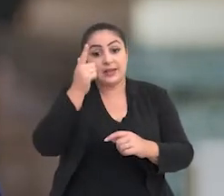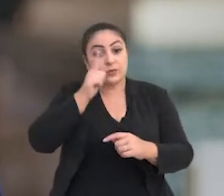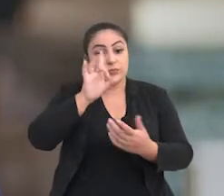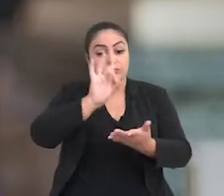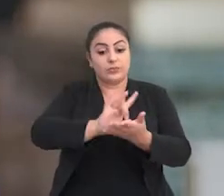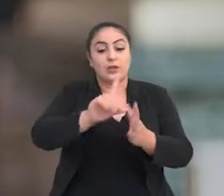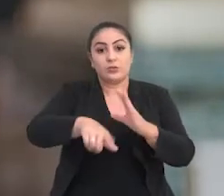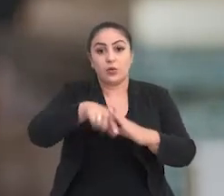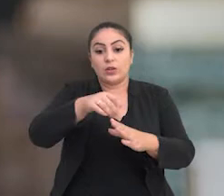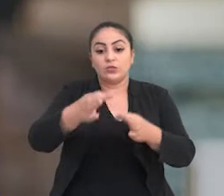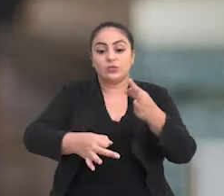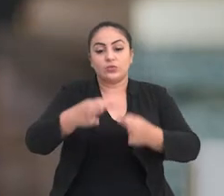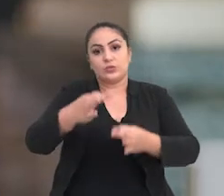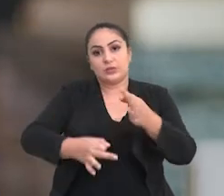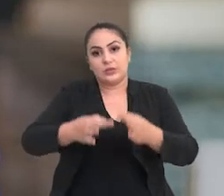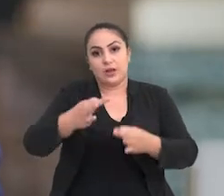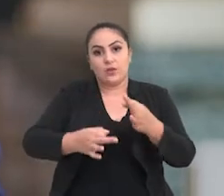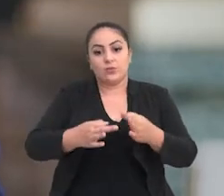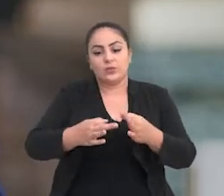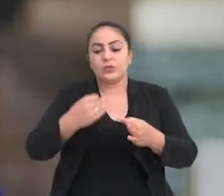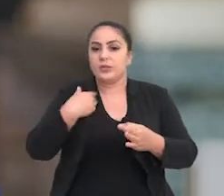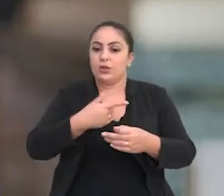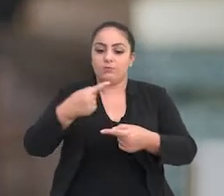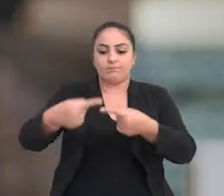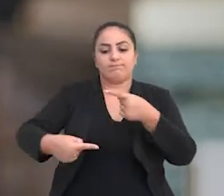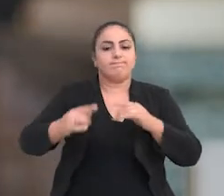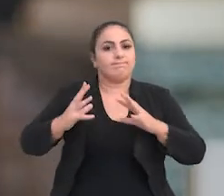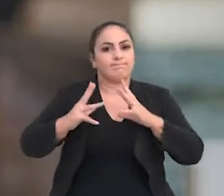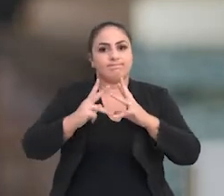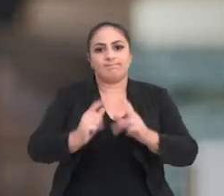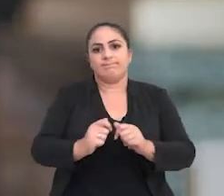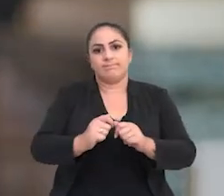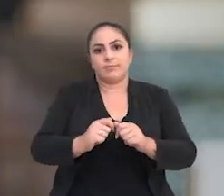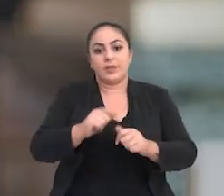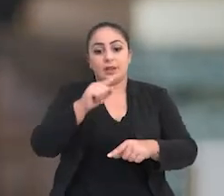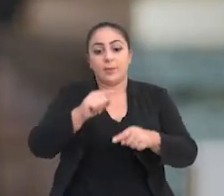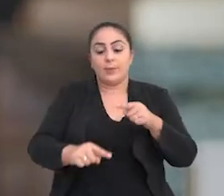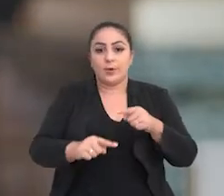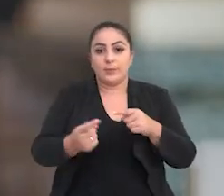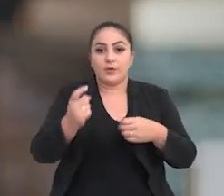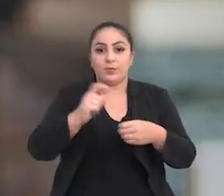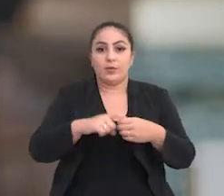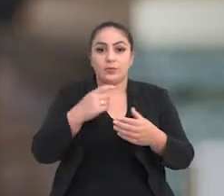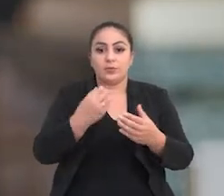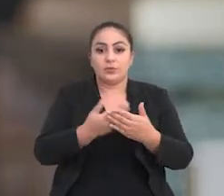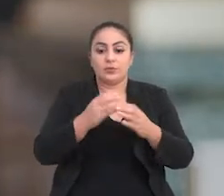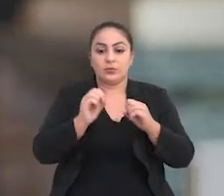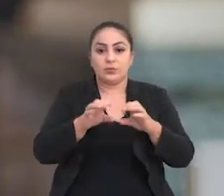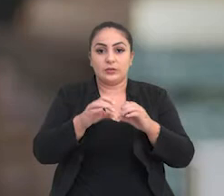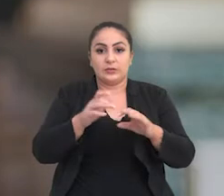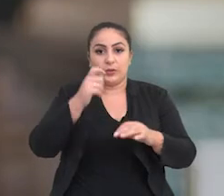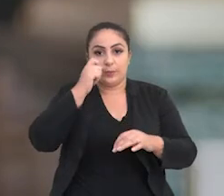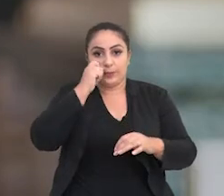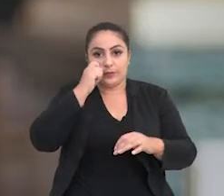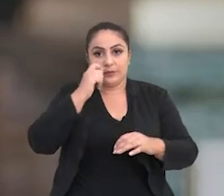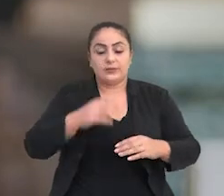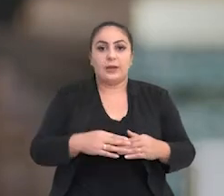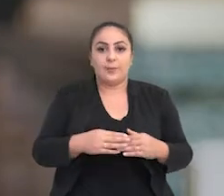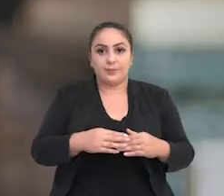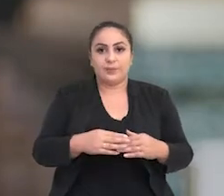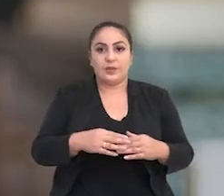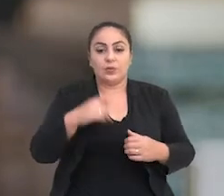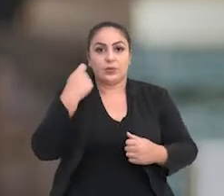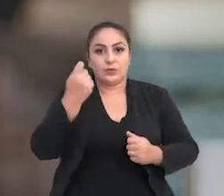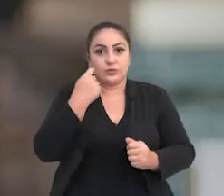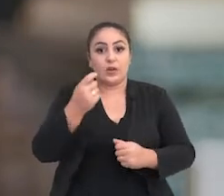que existe uma decisão judicial da qual nós discordamos totalmente, que proibiu a retomada do ensino presencial no Rio Grande